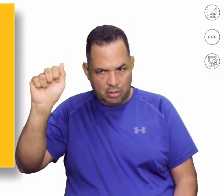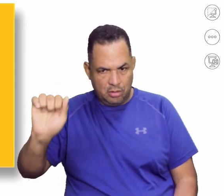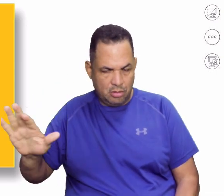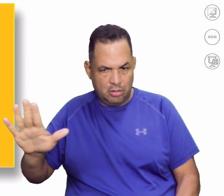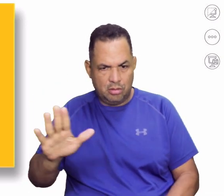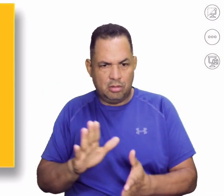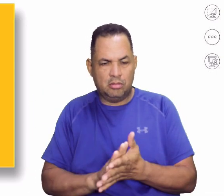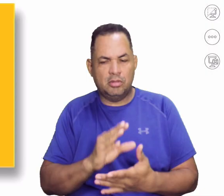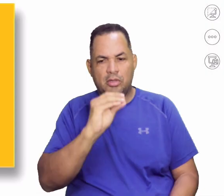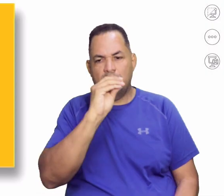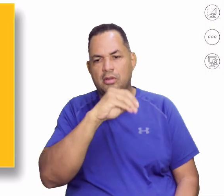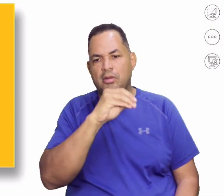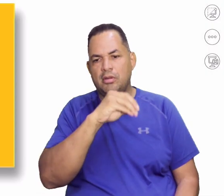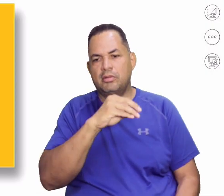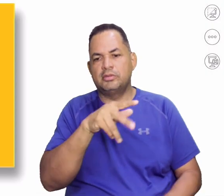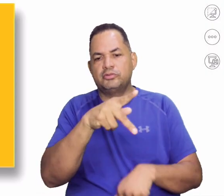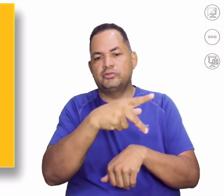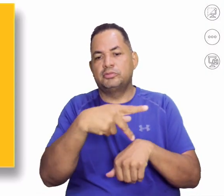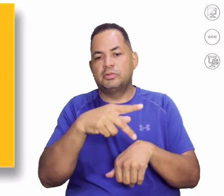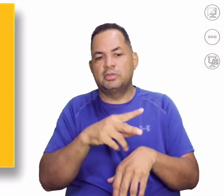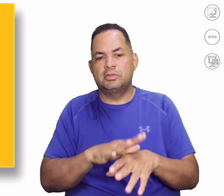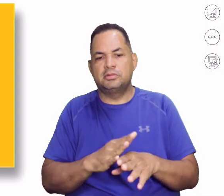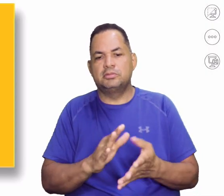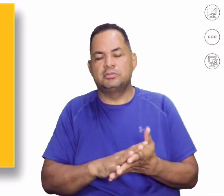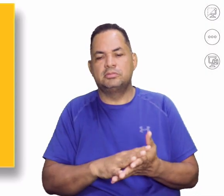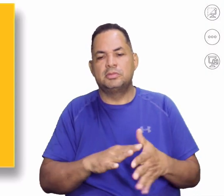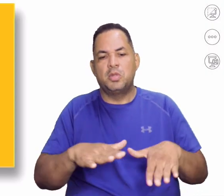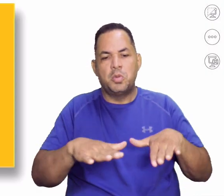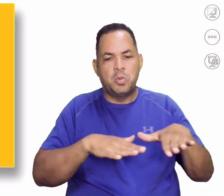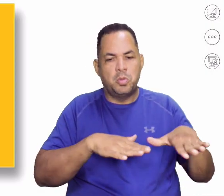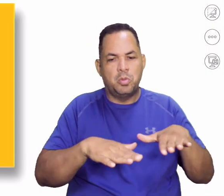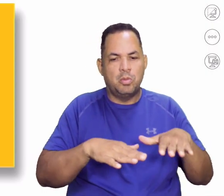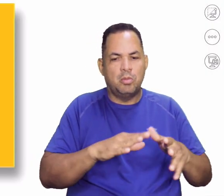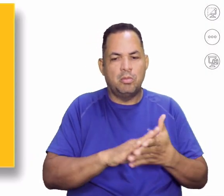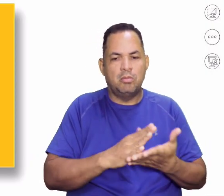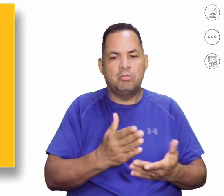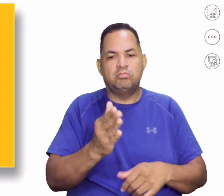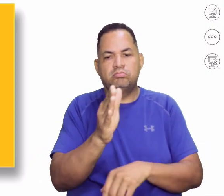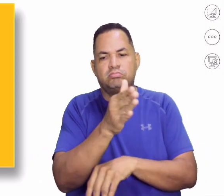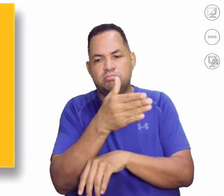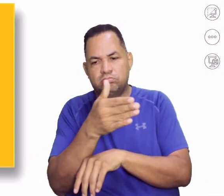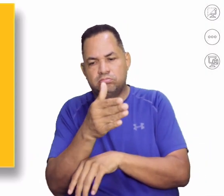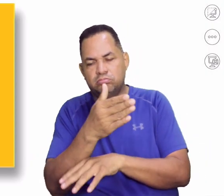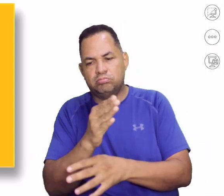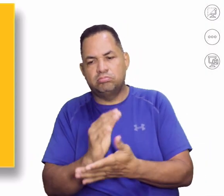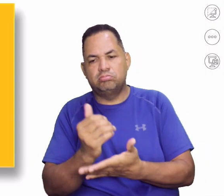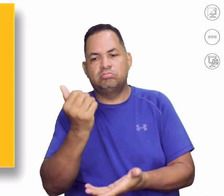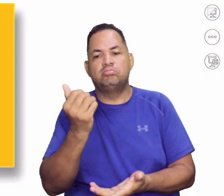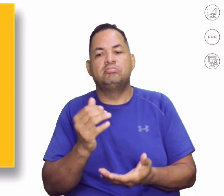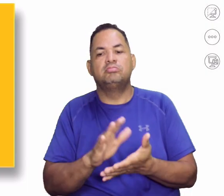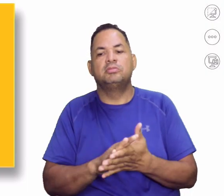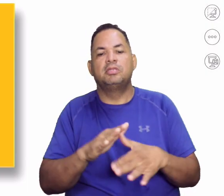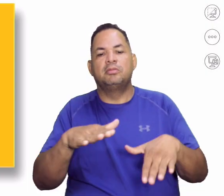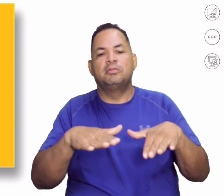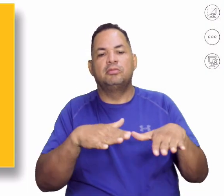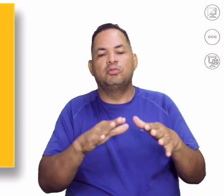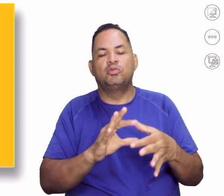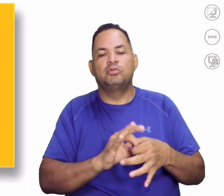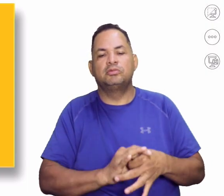potências coloniais no pós-guerra, movimentos nacionalistas e lutas de independência,